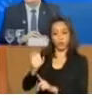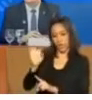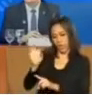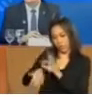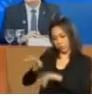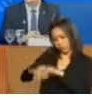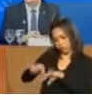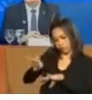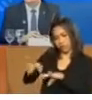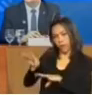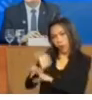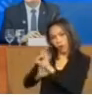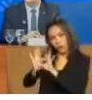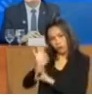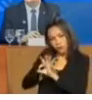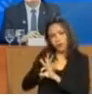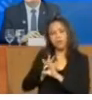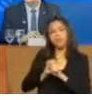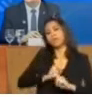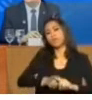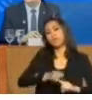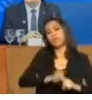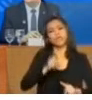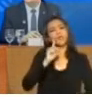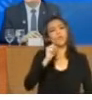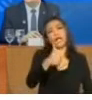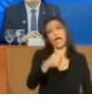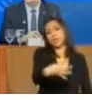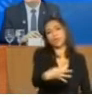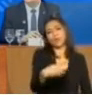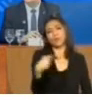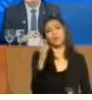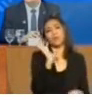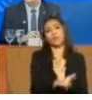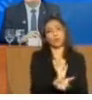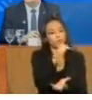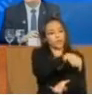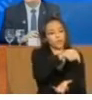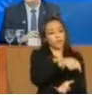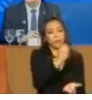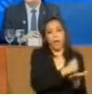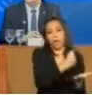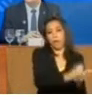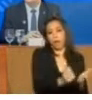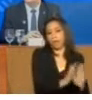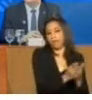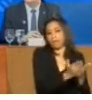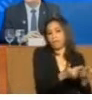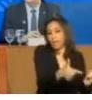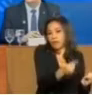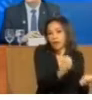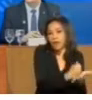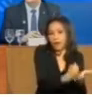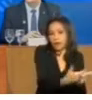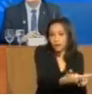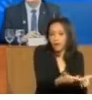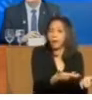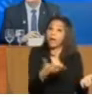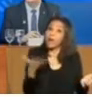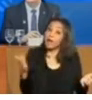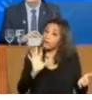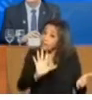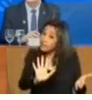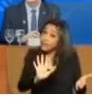gente. Por que que dia 14 não é exatamente para os informais? Porque os informais estão entrando agora. Qual é a nossa expectativa